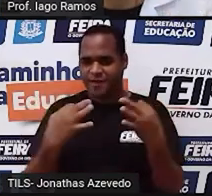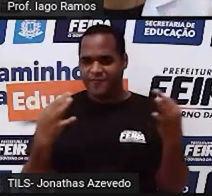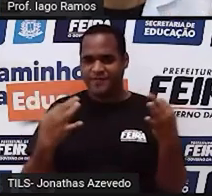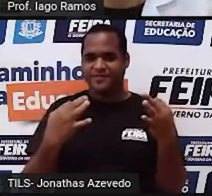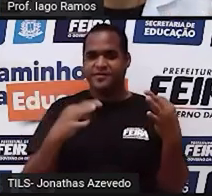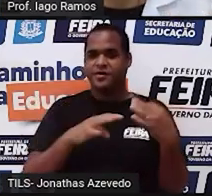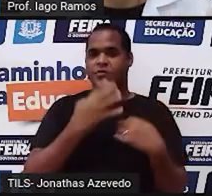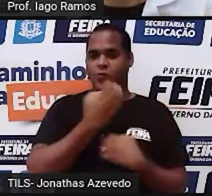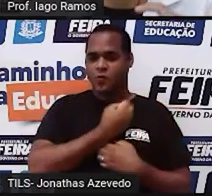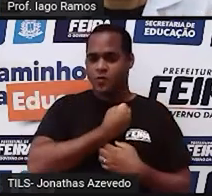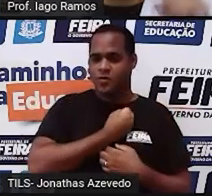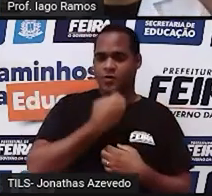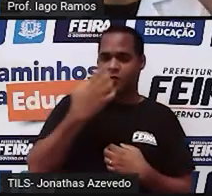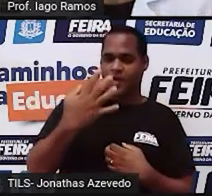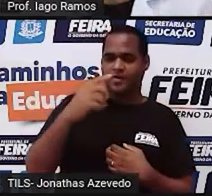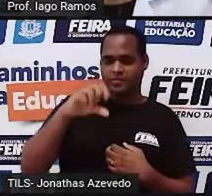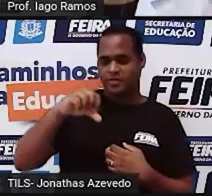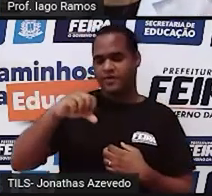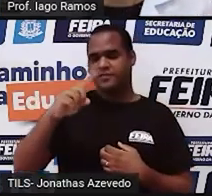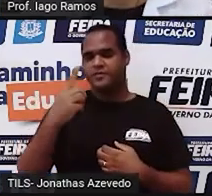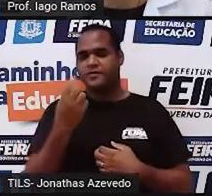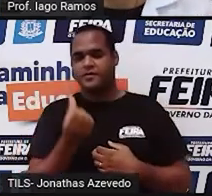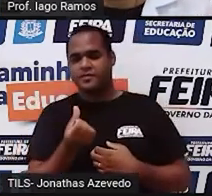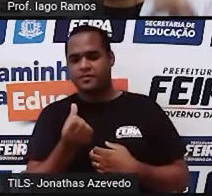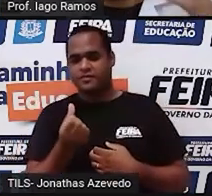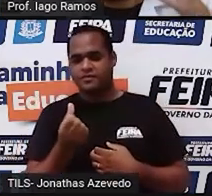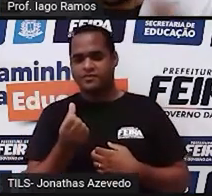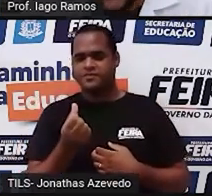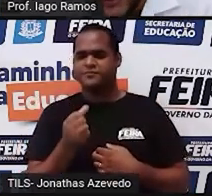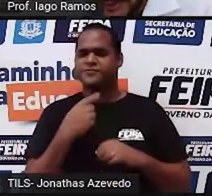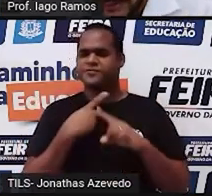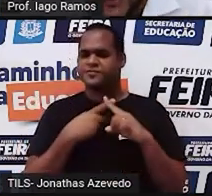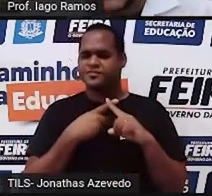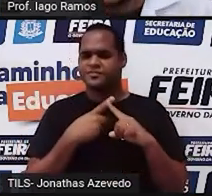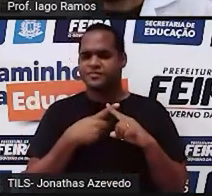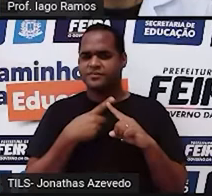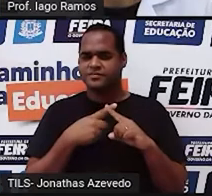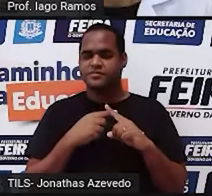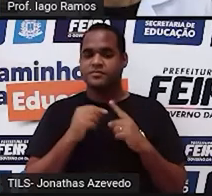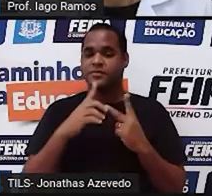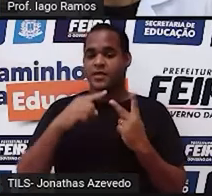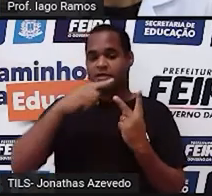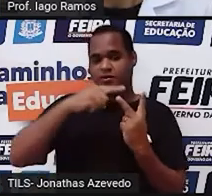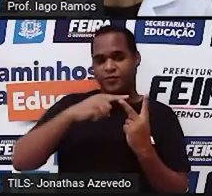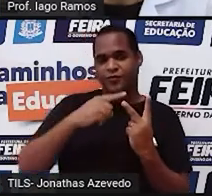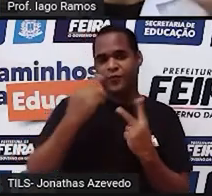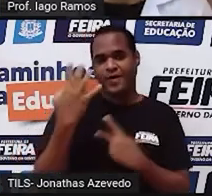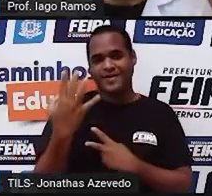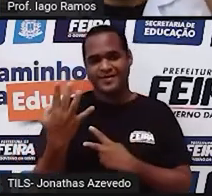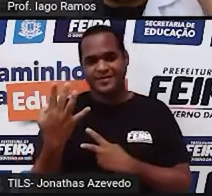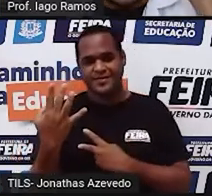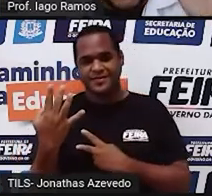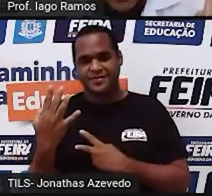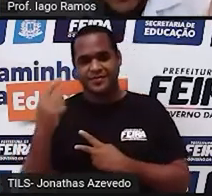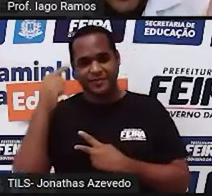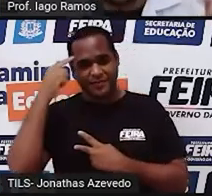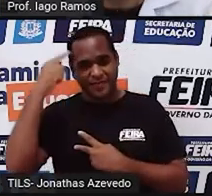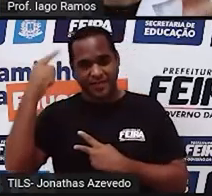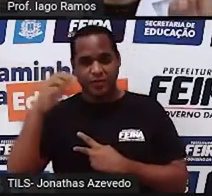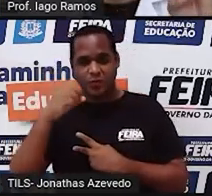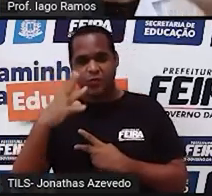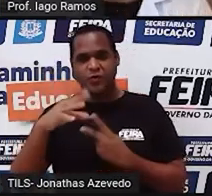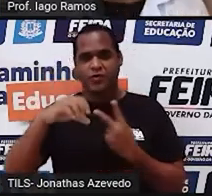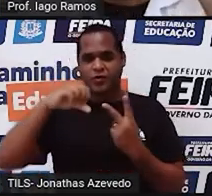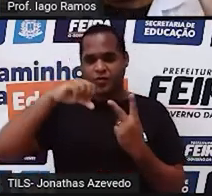49 16 são números quadrados perfeitos porque porque quando você calcula a raiz quadrada de